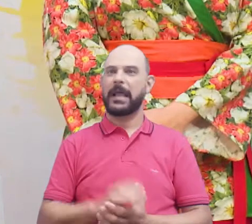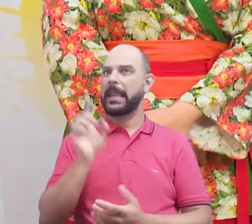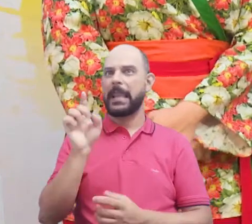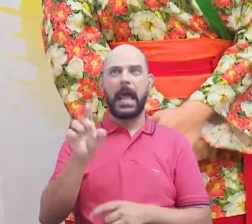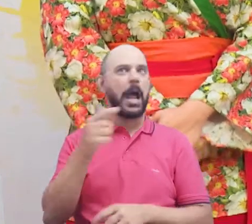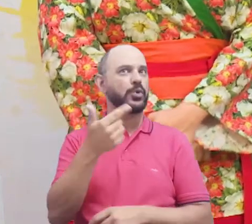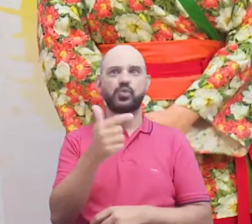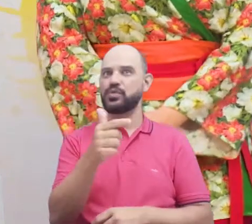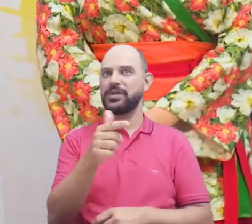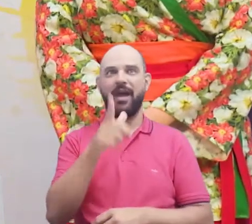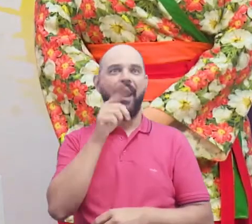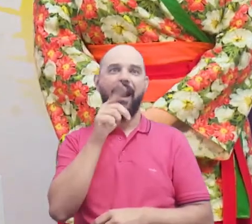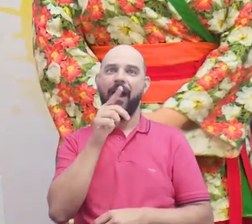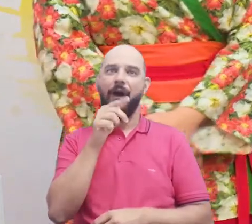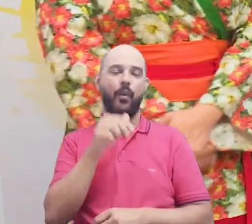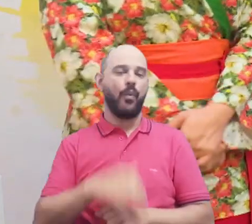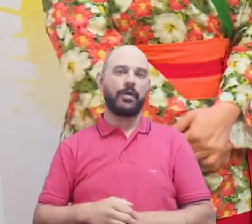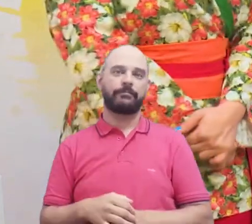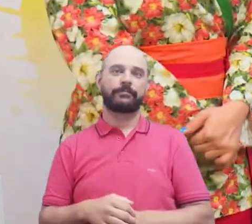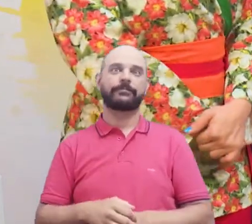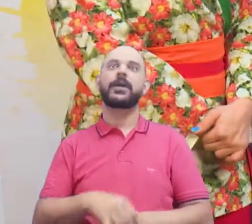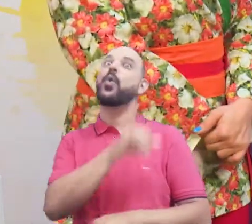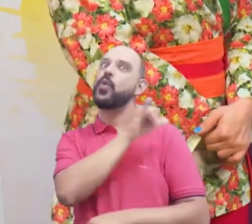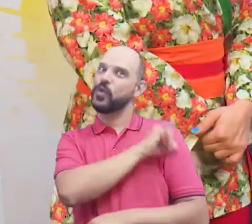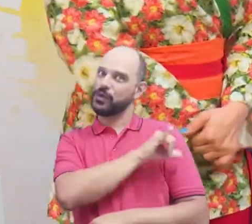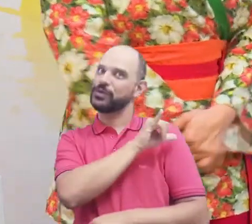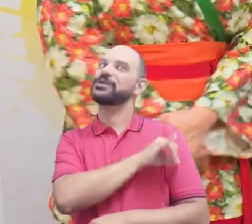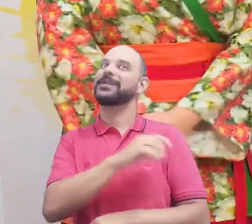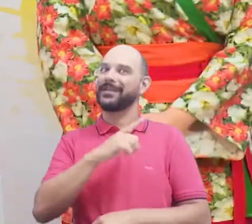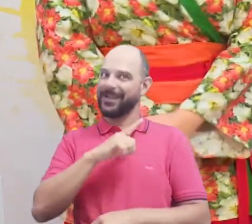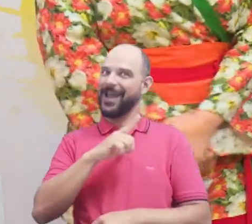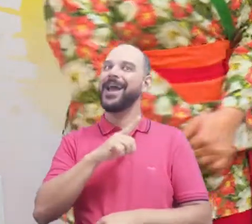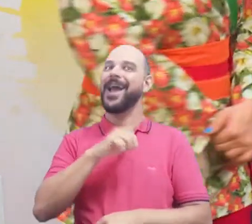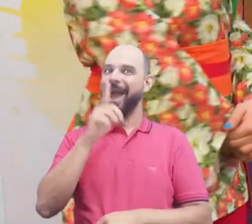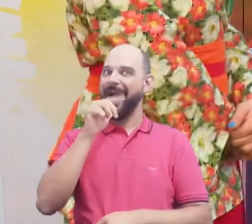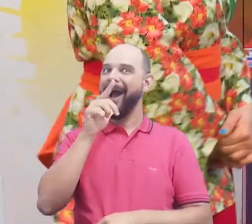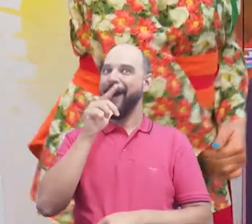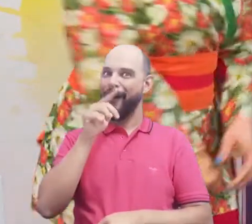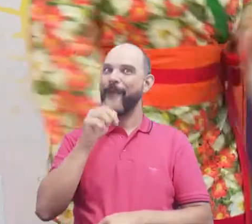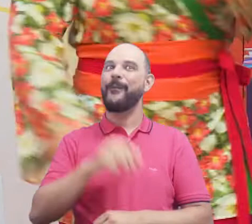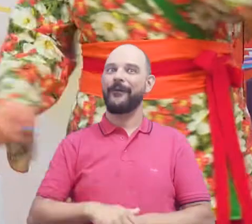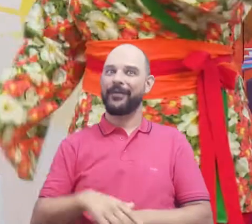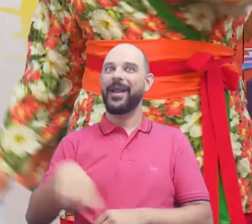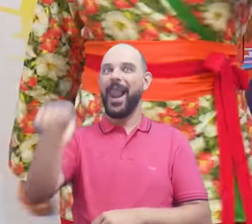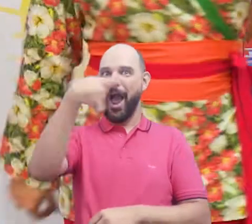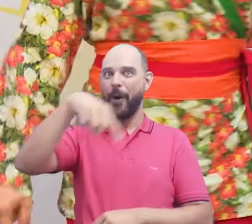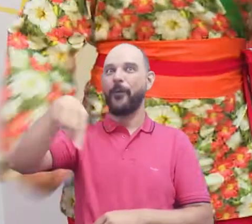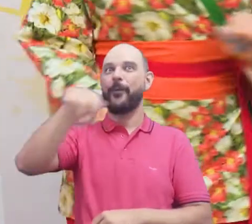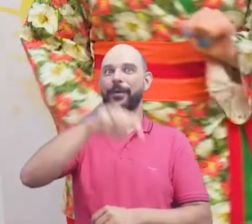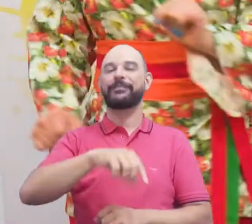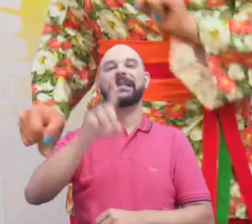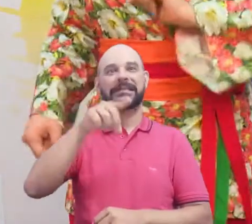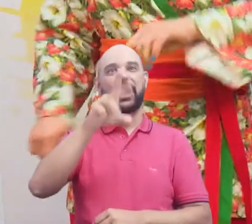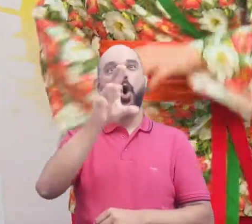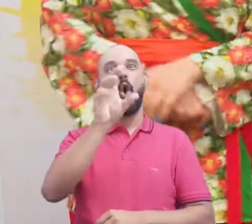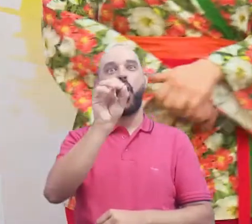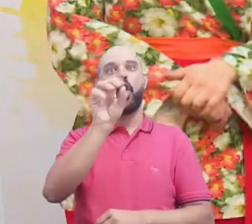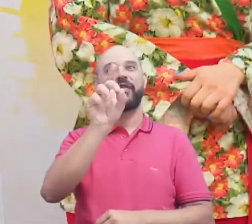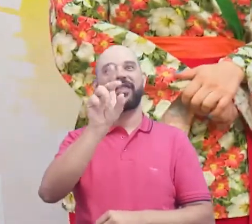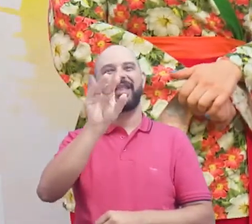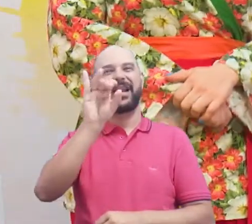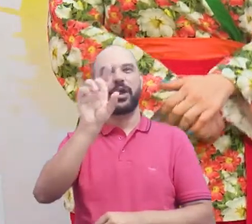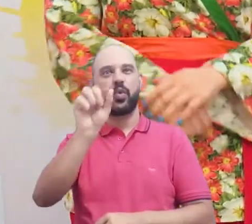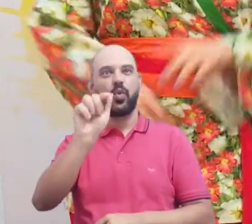Não, no Copan não tem lagoa. No Rio de Janeiro tem lagoa. Sim, a